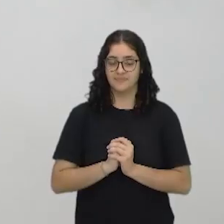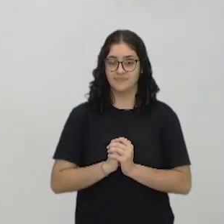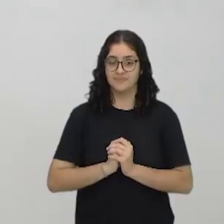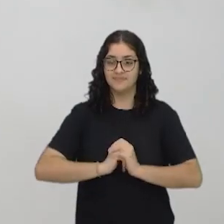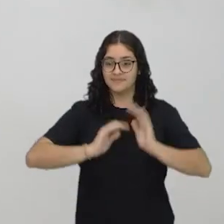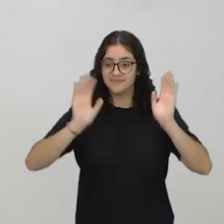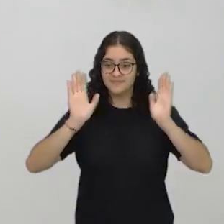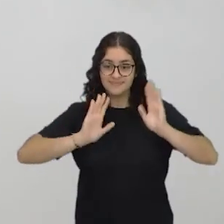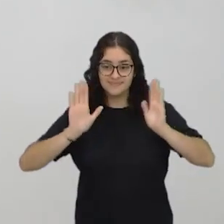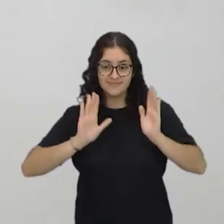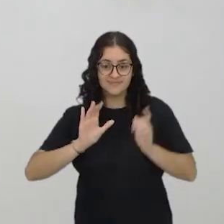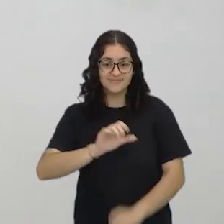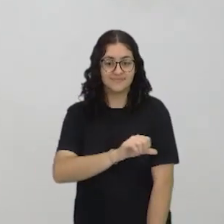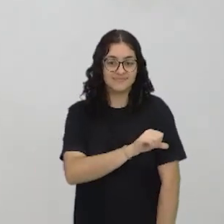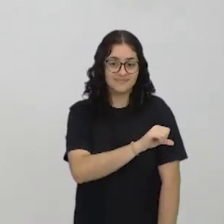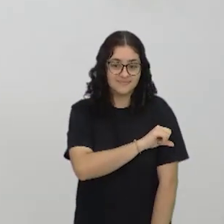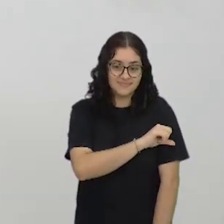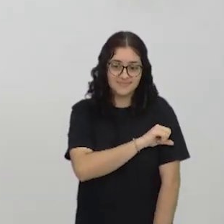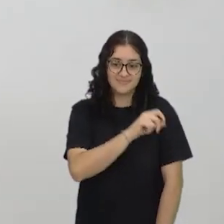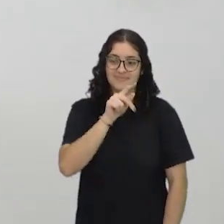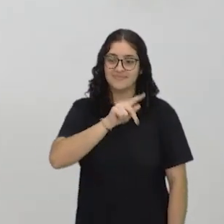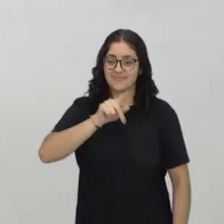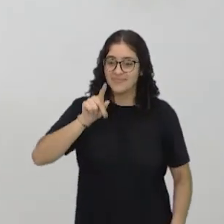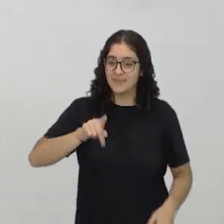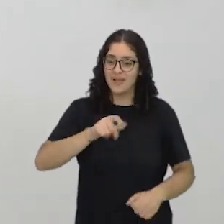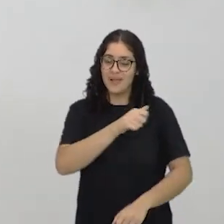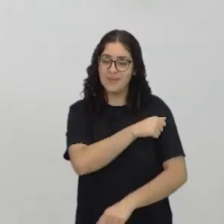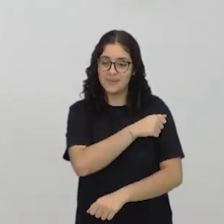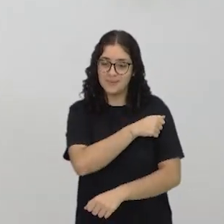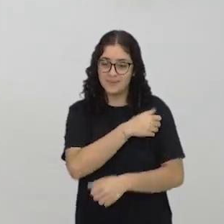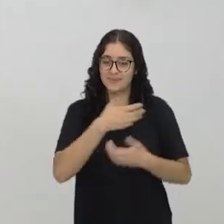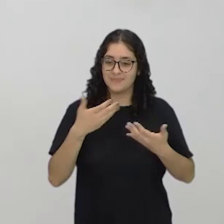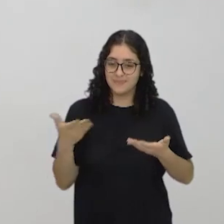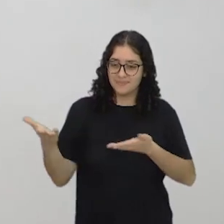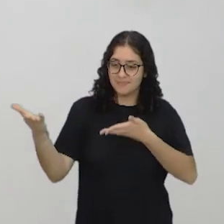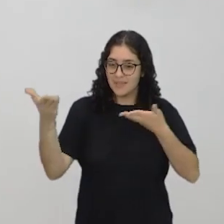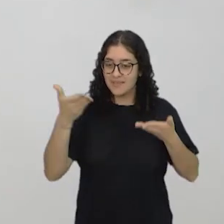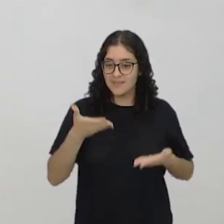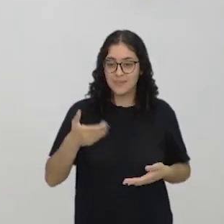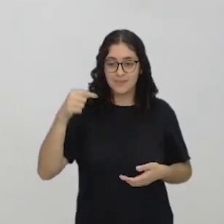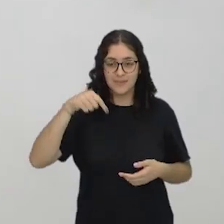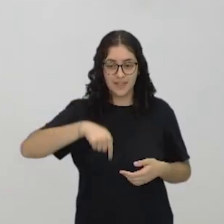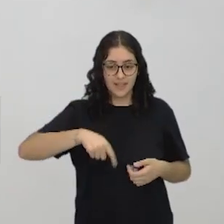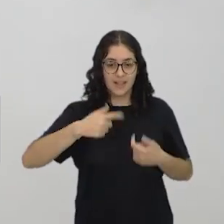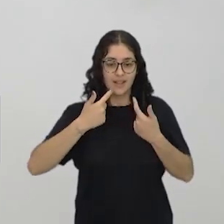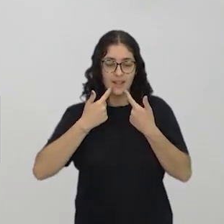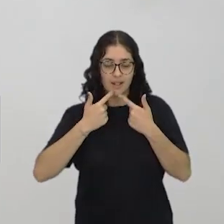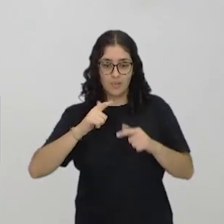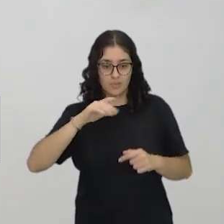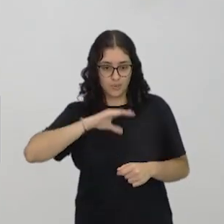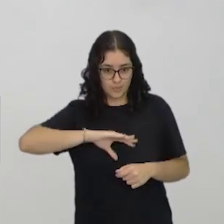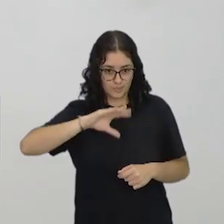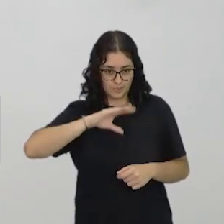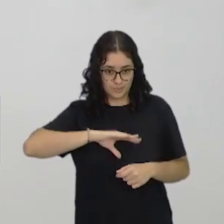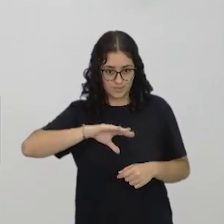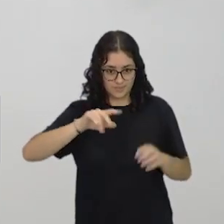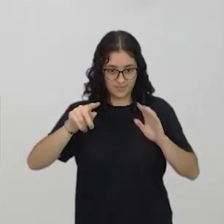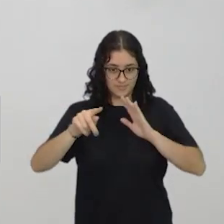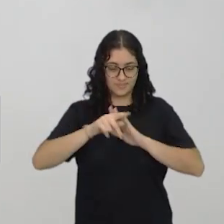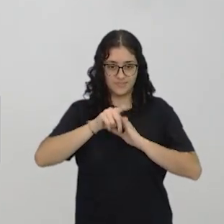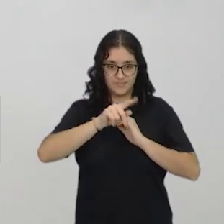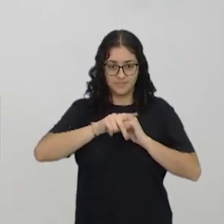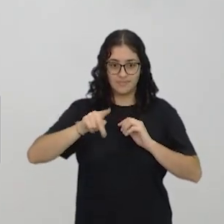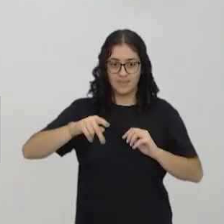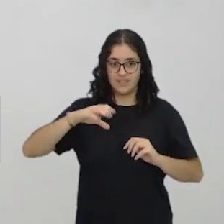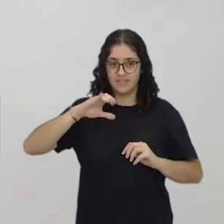Olá, nono ano, estudantes, professores, sejam bem-vindos a mais esta aula de língua portuguesa, preparada pela professora